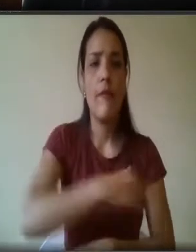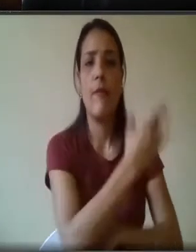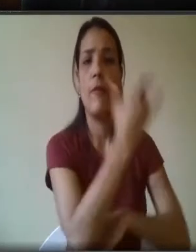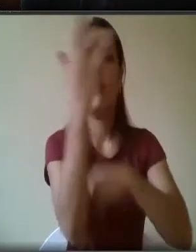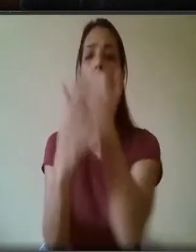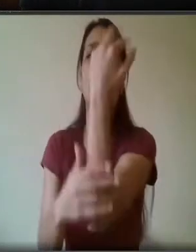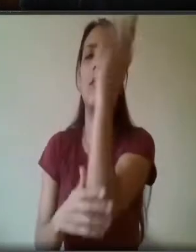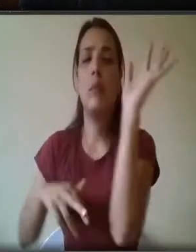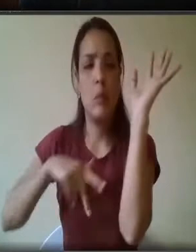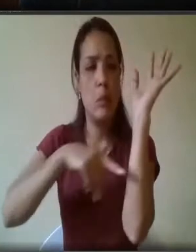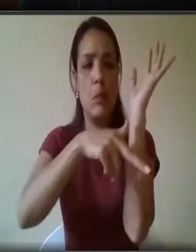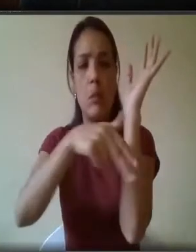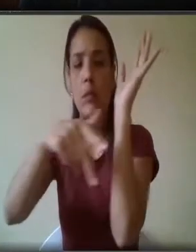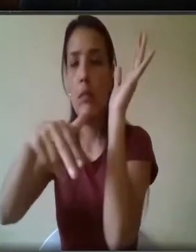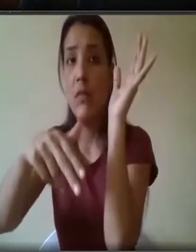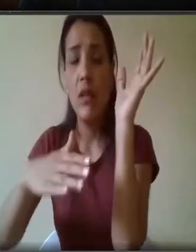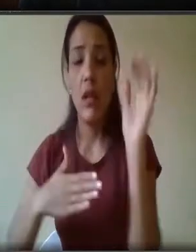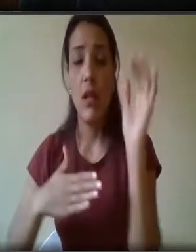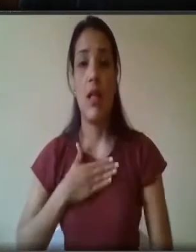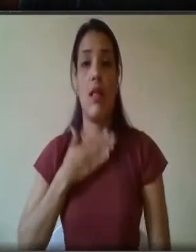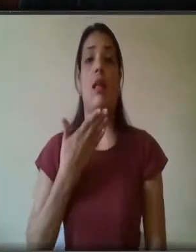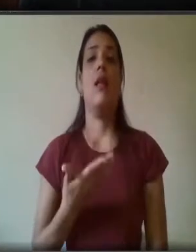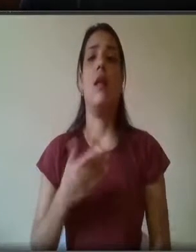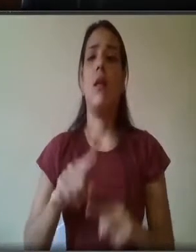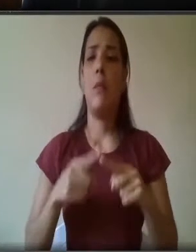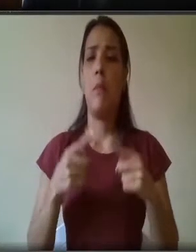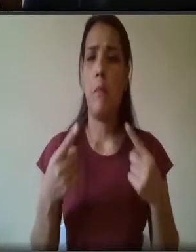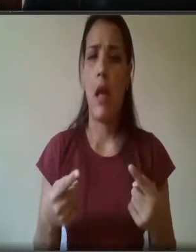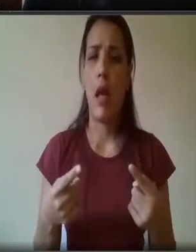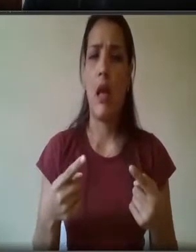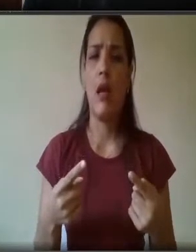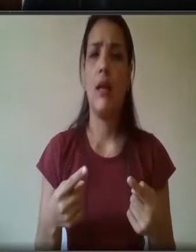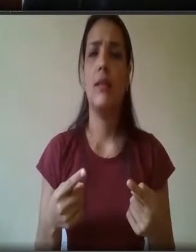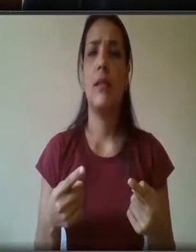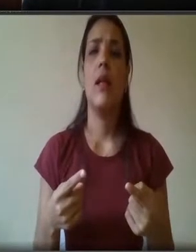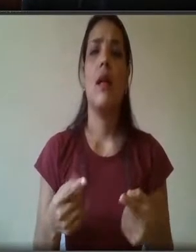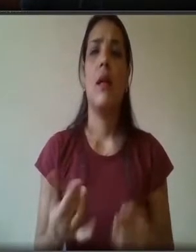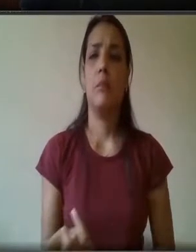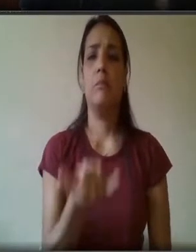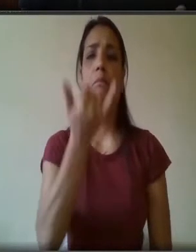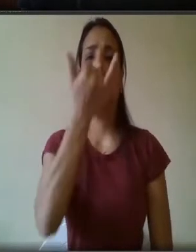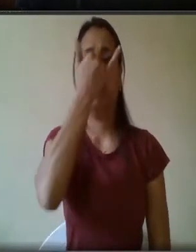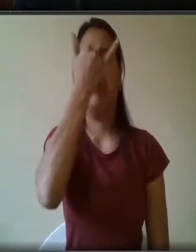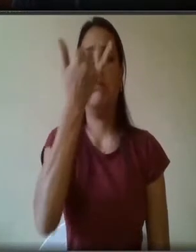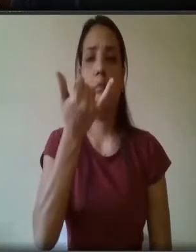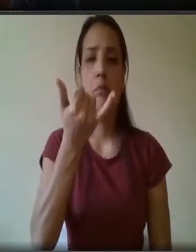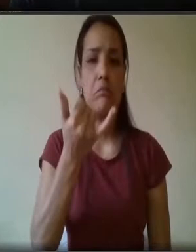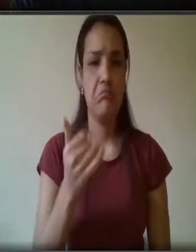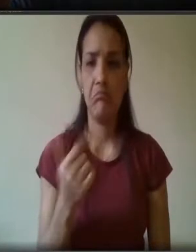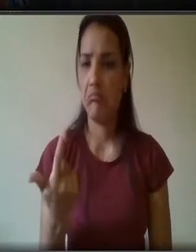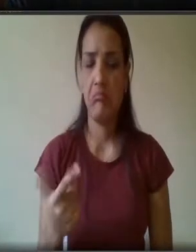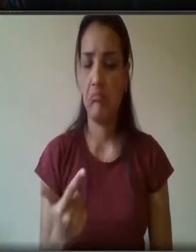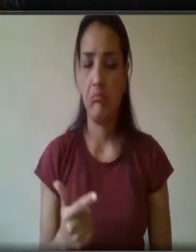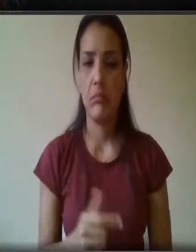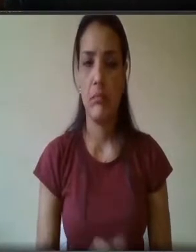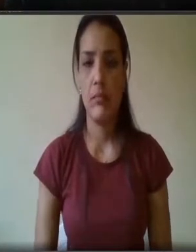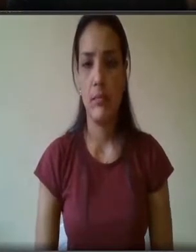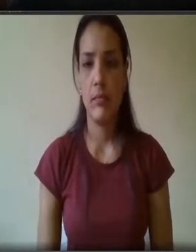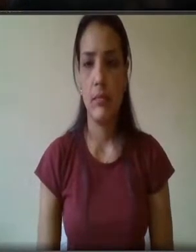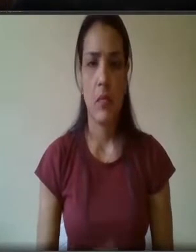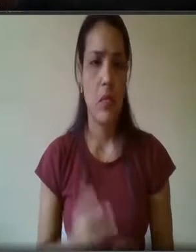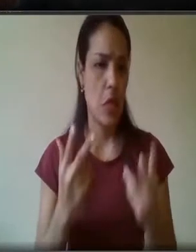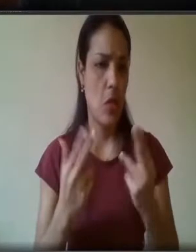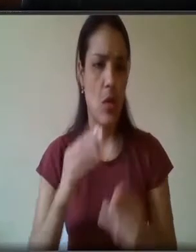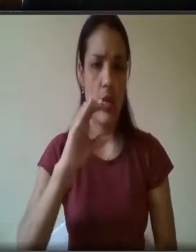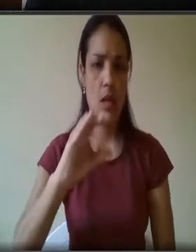assim, prejuízos econômicos, como a gente acompanha em outros casos, como esse do Chile, aí, ou